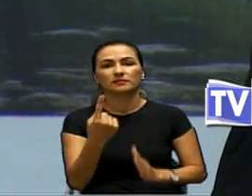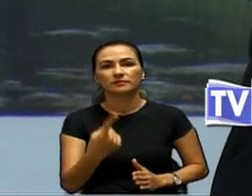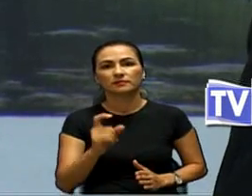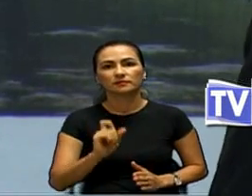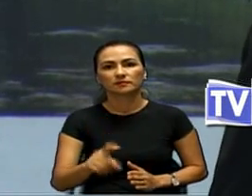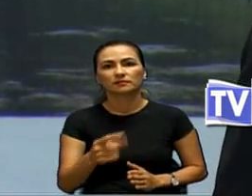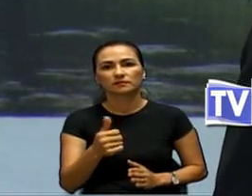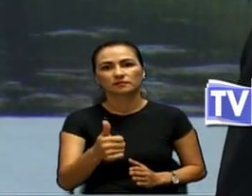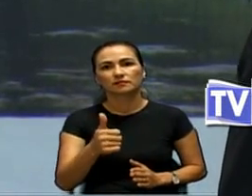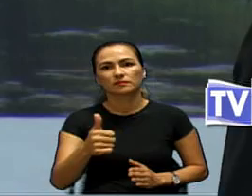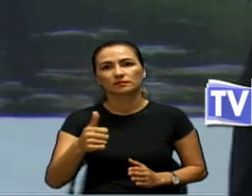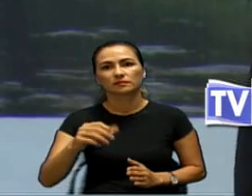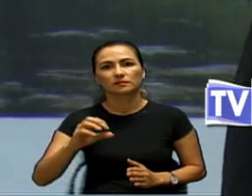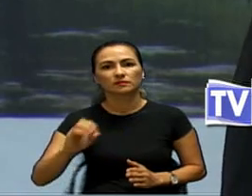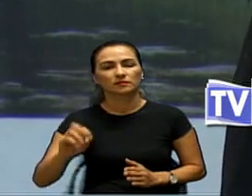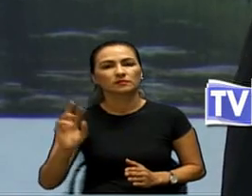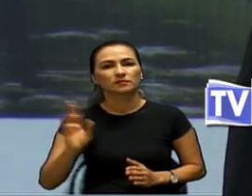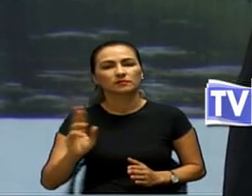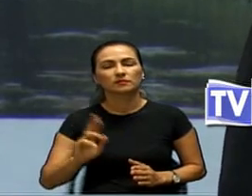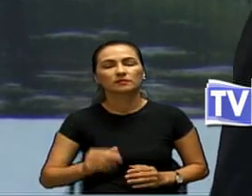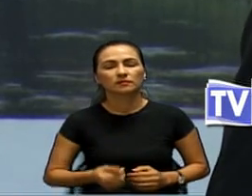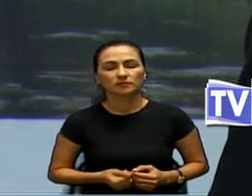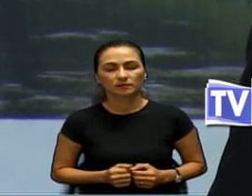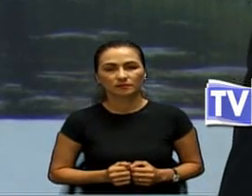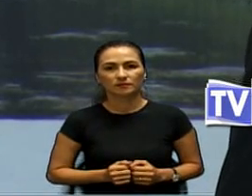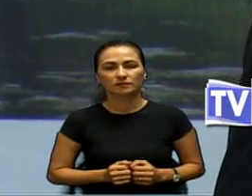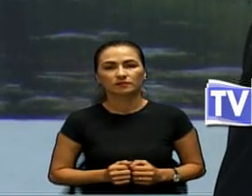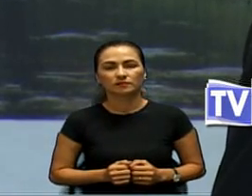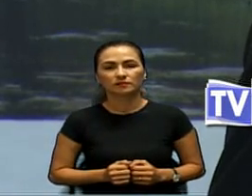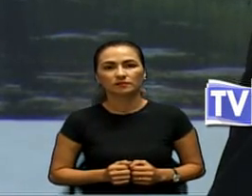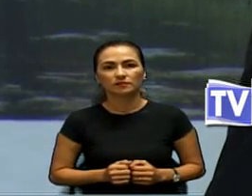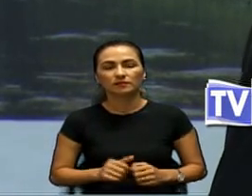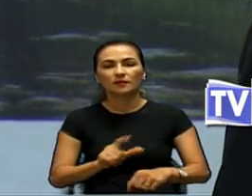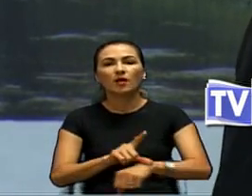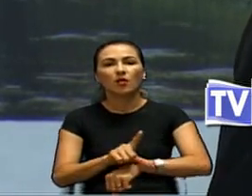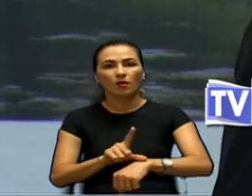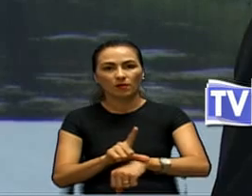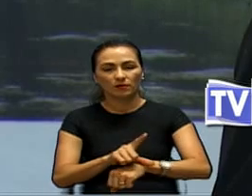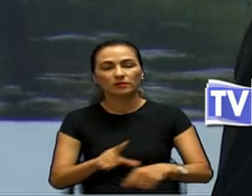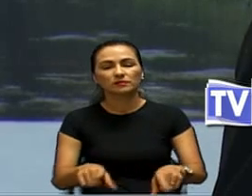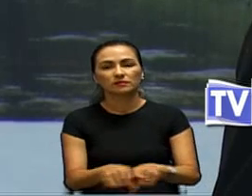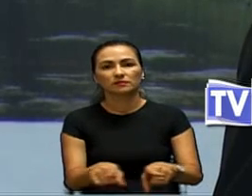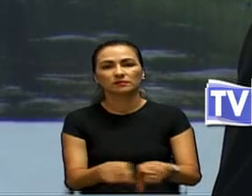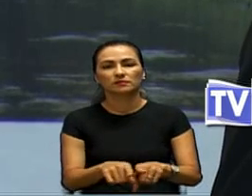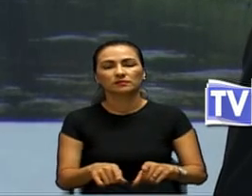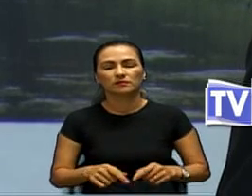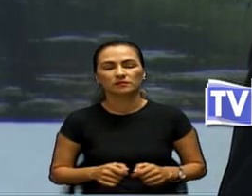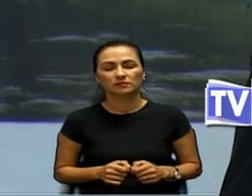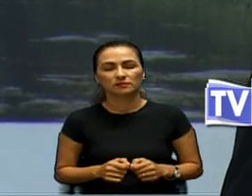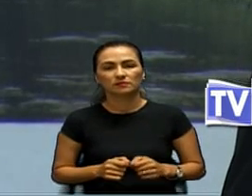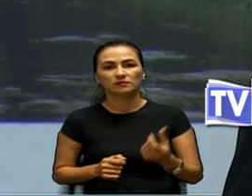Isso, obviamente, foi constado, a gente viu ali, e no comércio também não fica diferente.